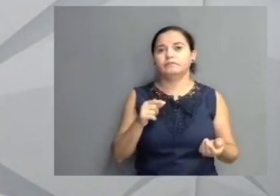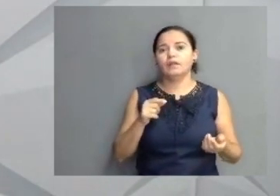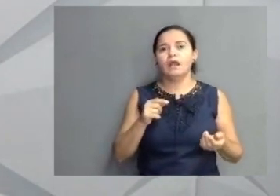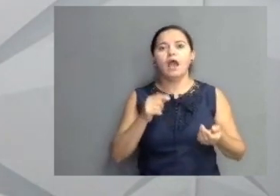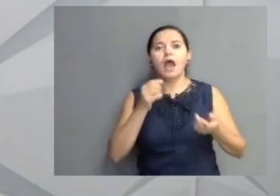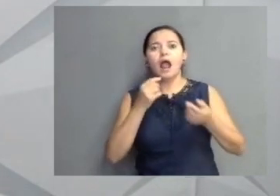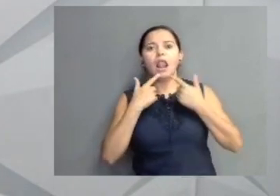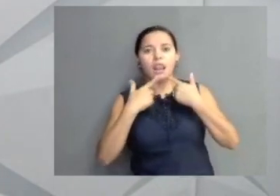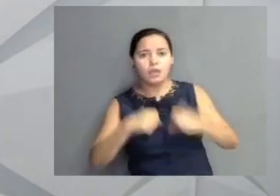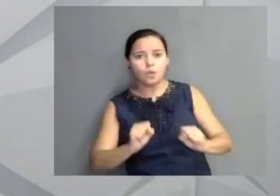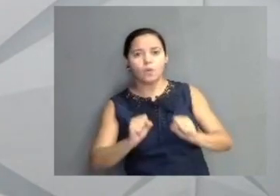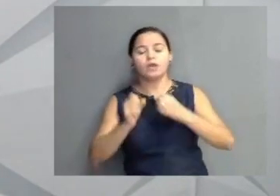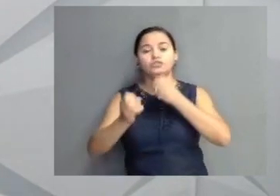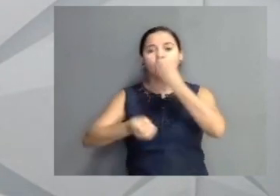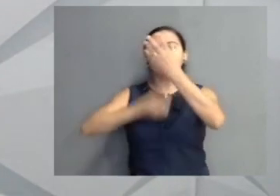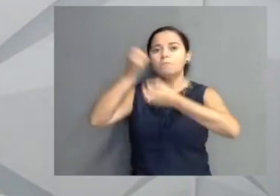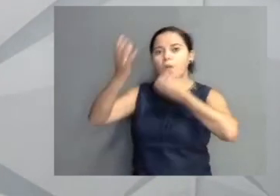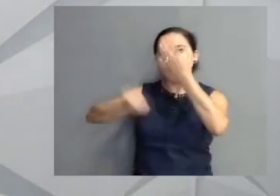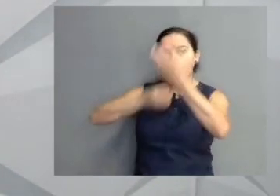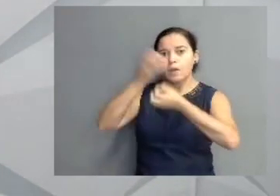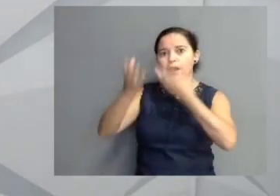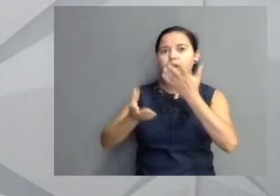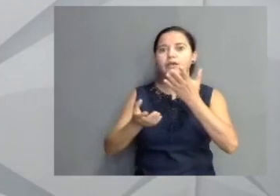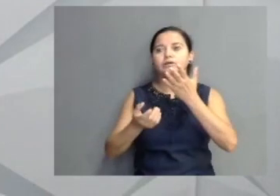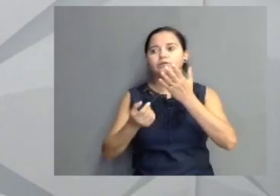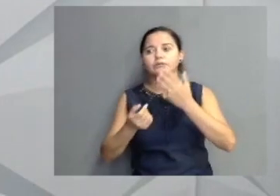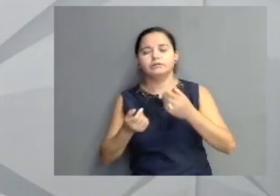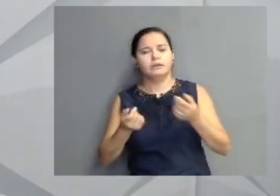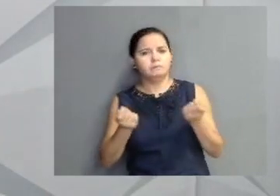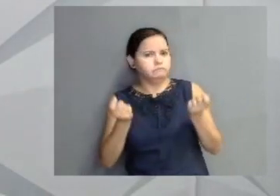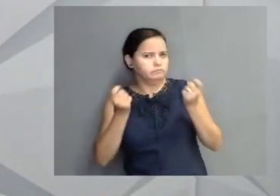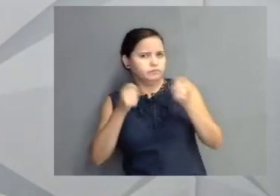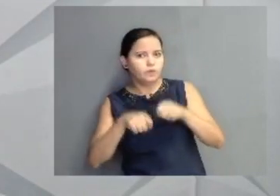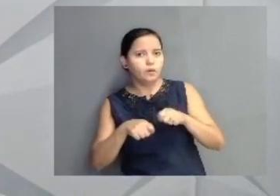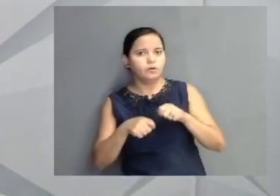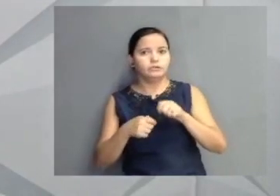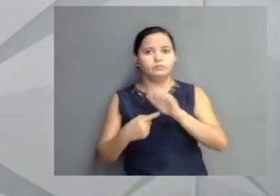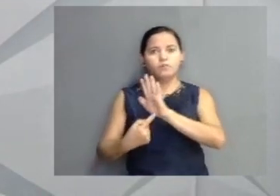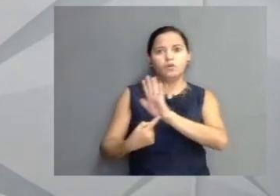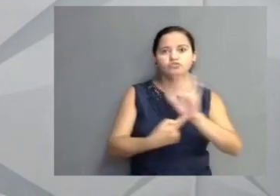ela permite essa amplitude de possibilidades. Eu posso escrever